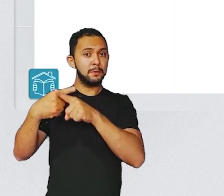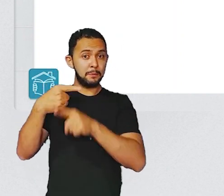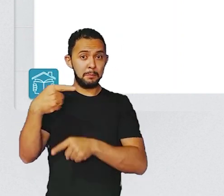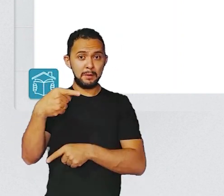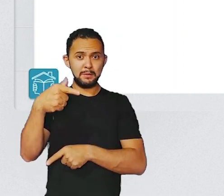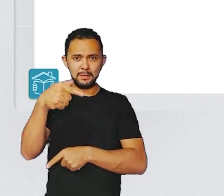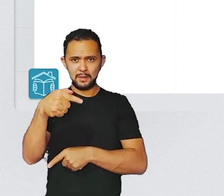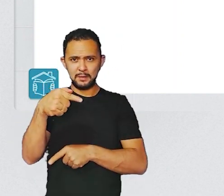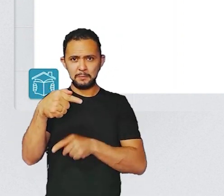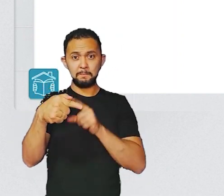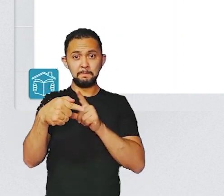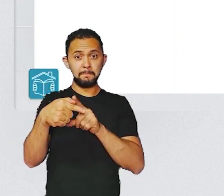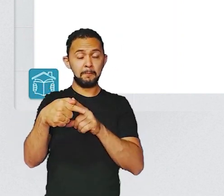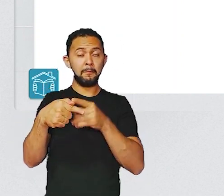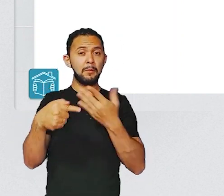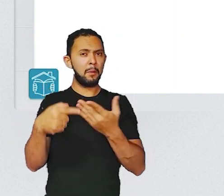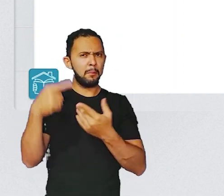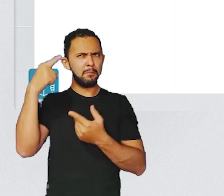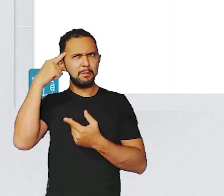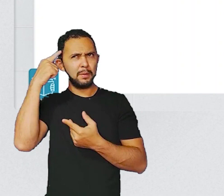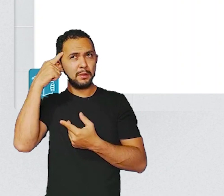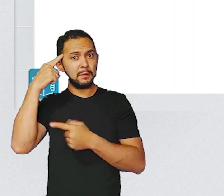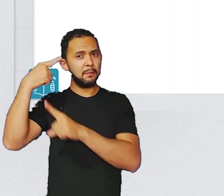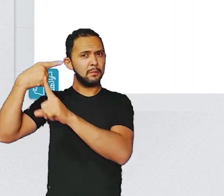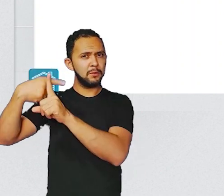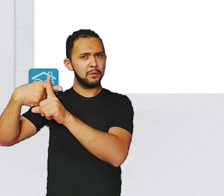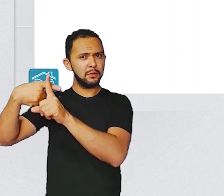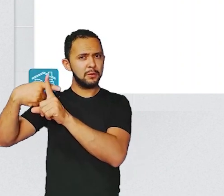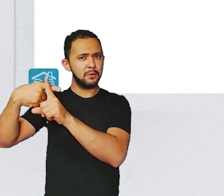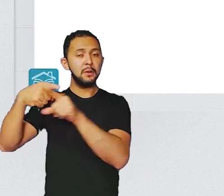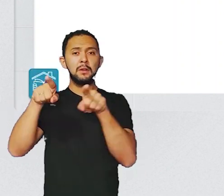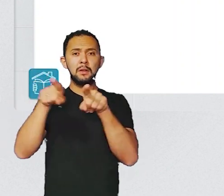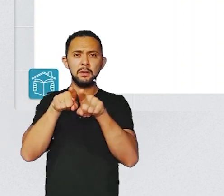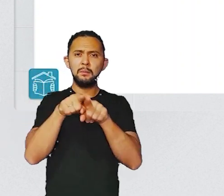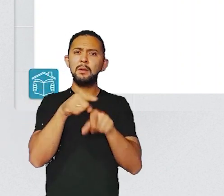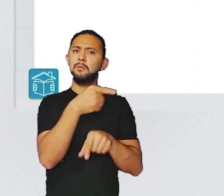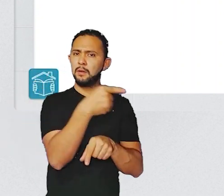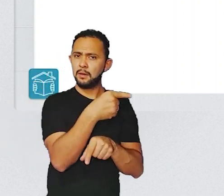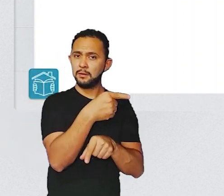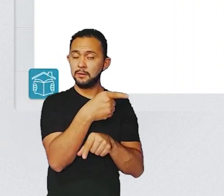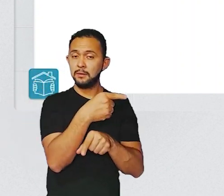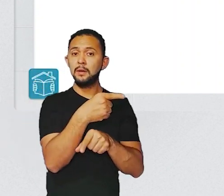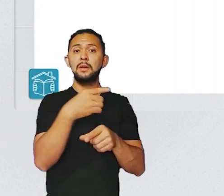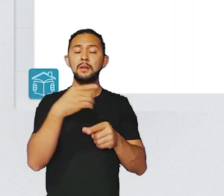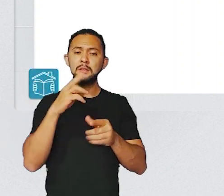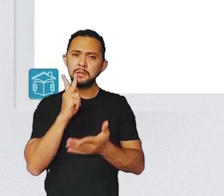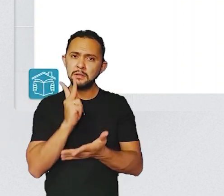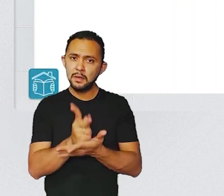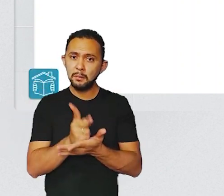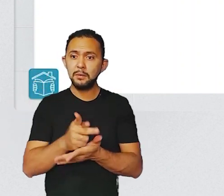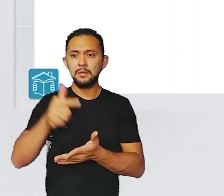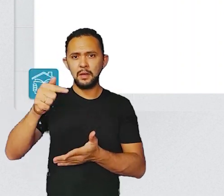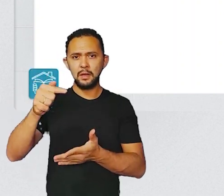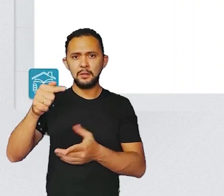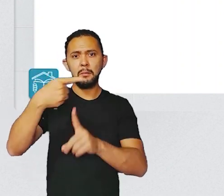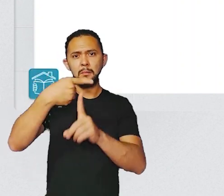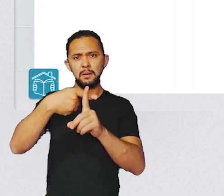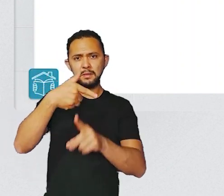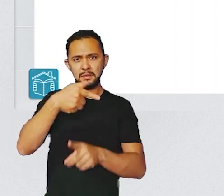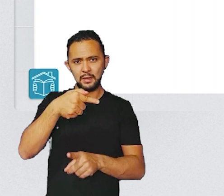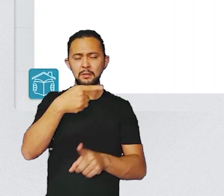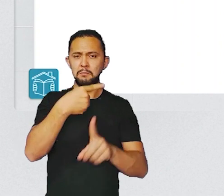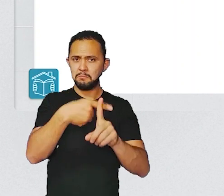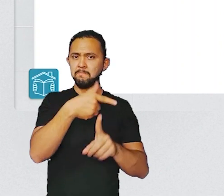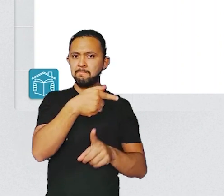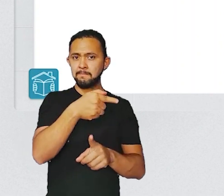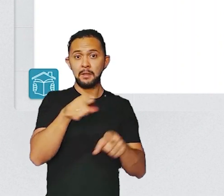imaginar a parte positiva, a parte negativa, mas sempre contando de 7 em 7. E acrescenta aí também o 0. O 0 também é um